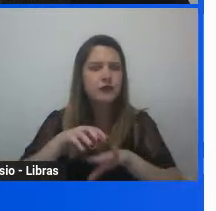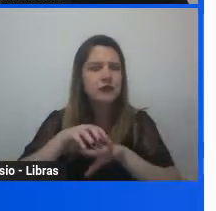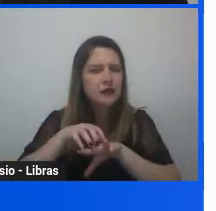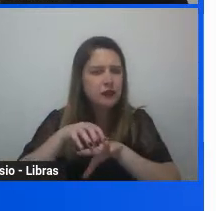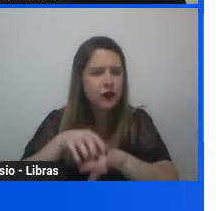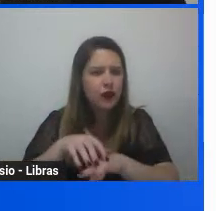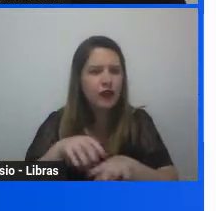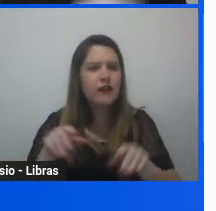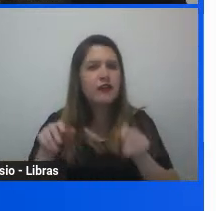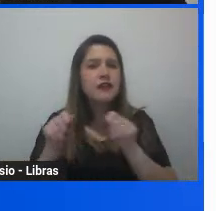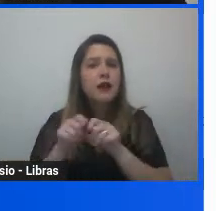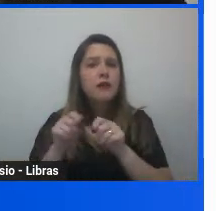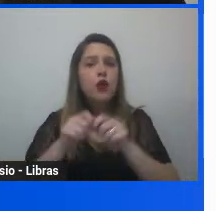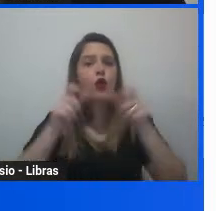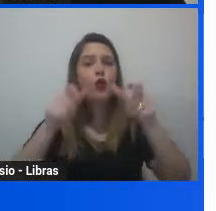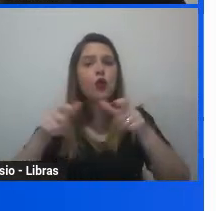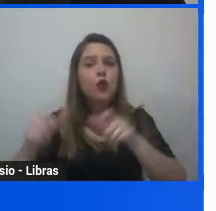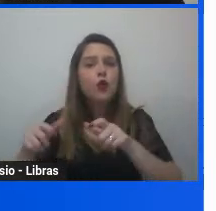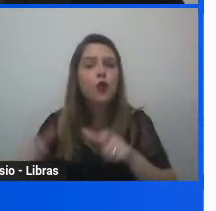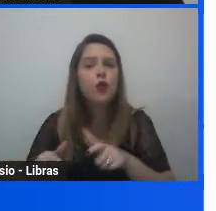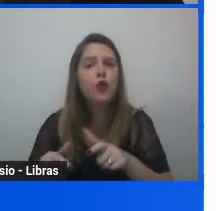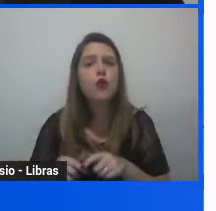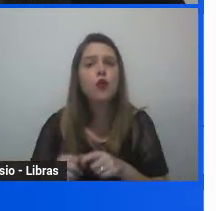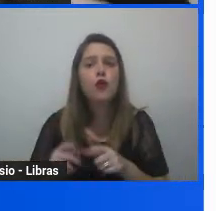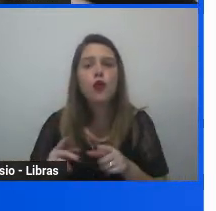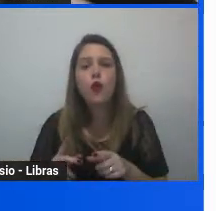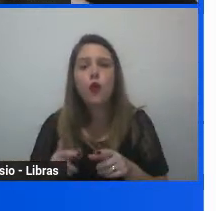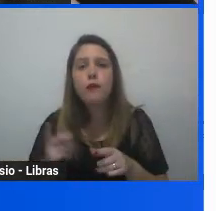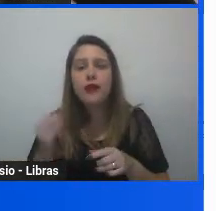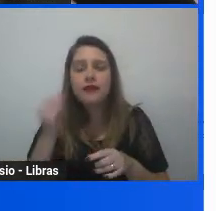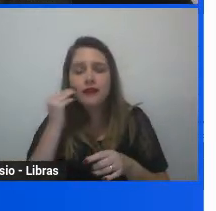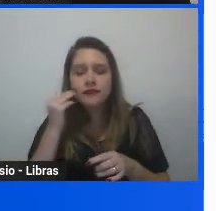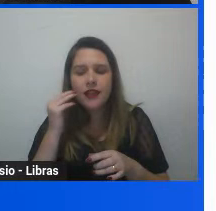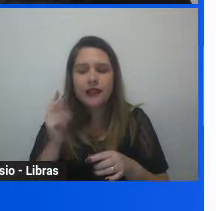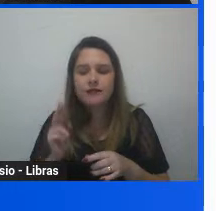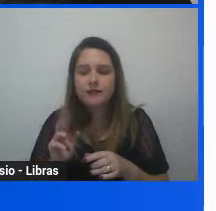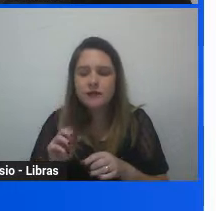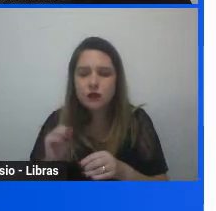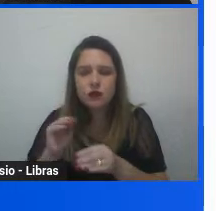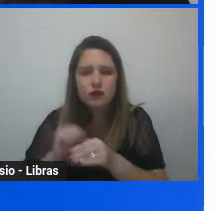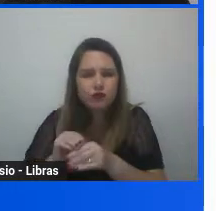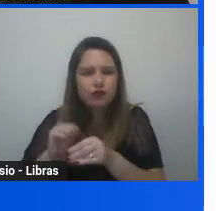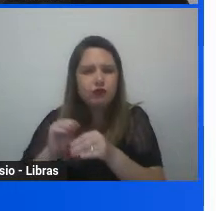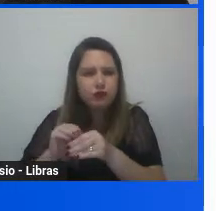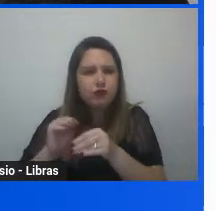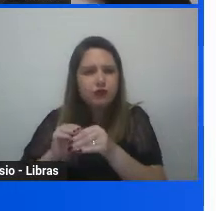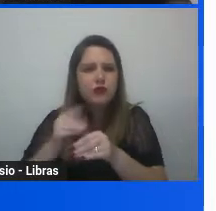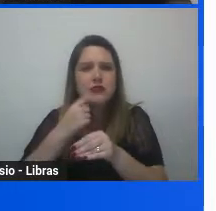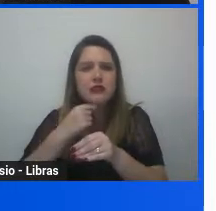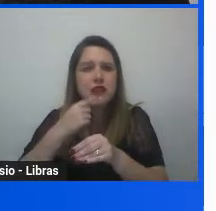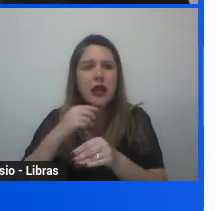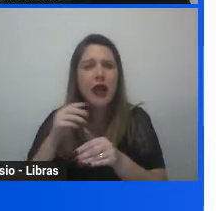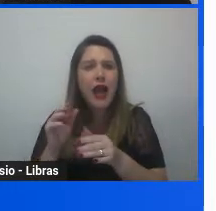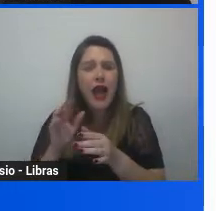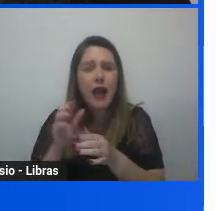o suficiente para conter o sangramento. Coloque um monte de pano e aperte um pouquinho.